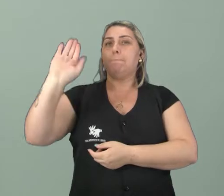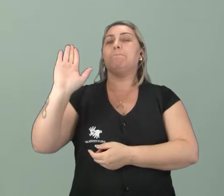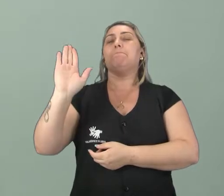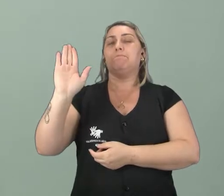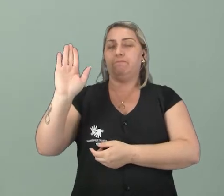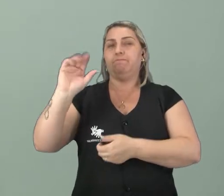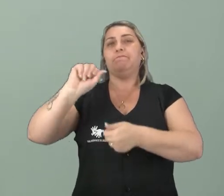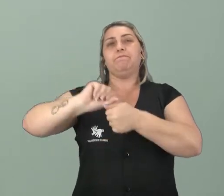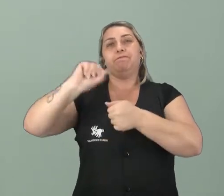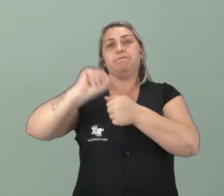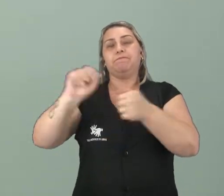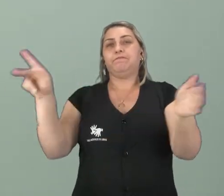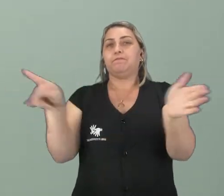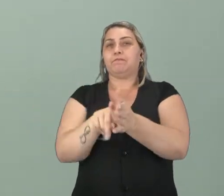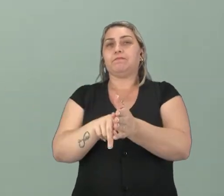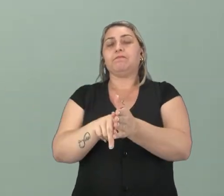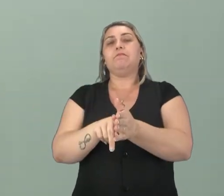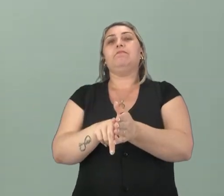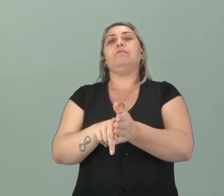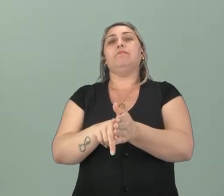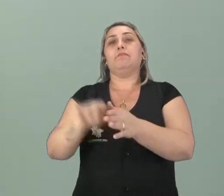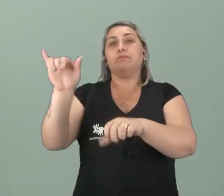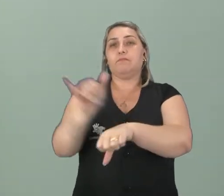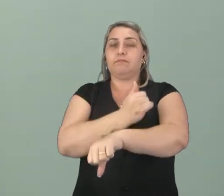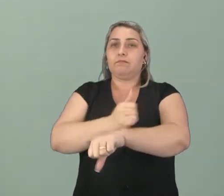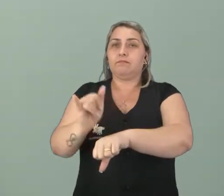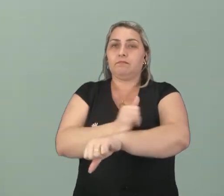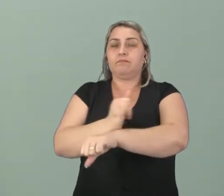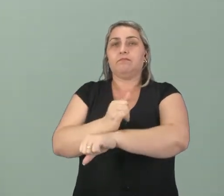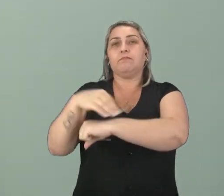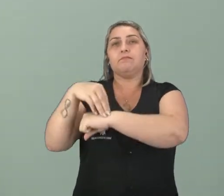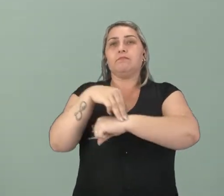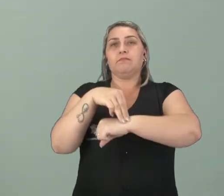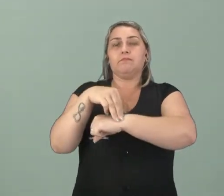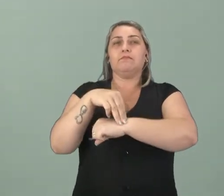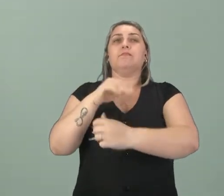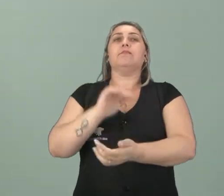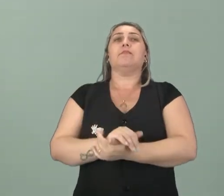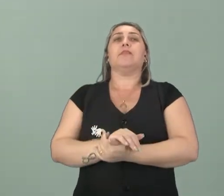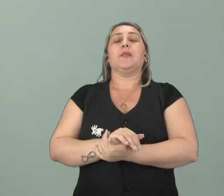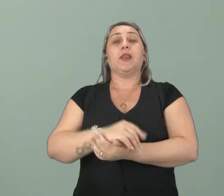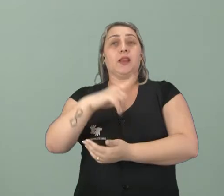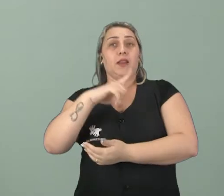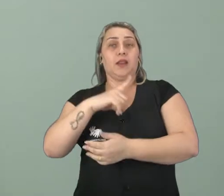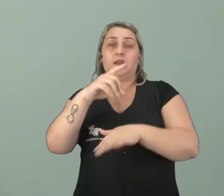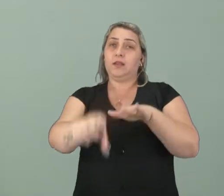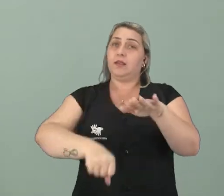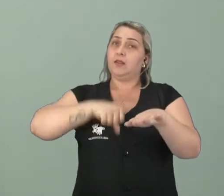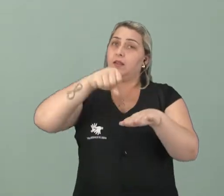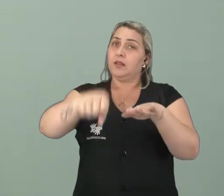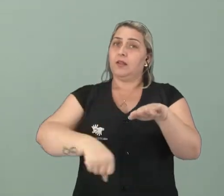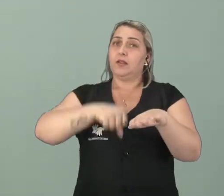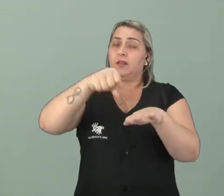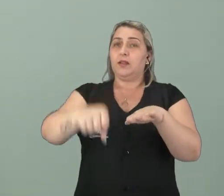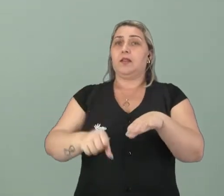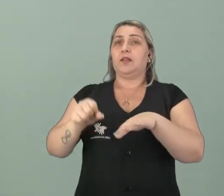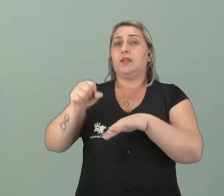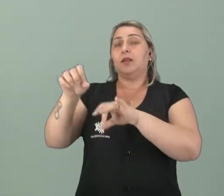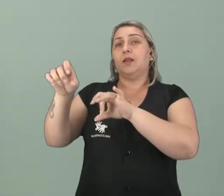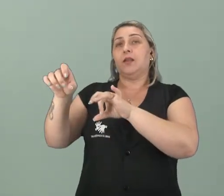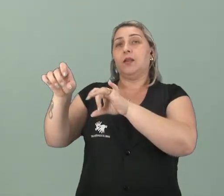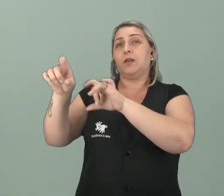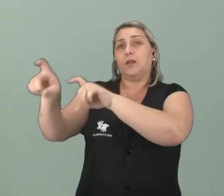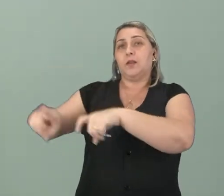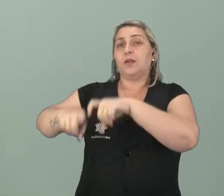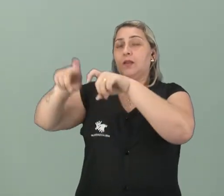mais, né? Fazia parte de uma lógica de mercado do período. Então, à medida que houve a modernização do campo, então não fazia